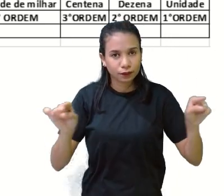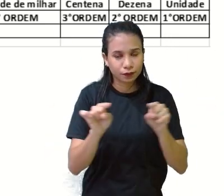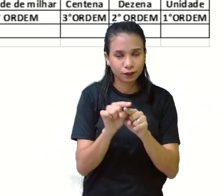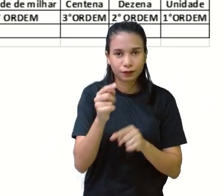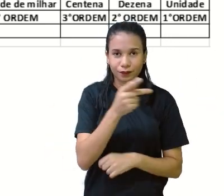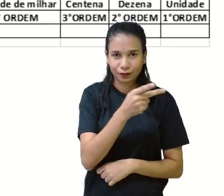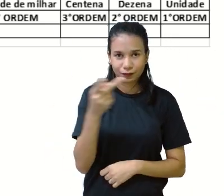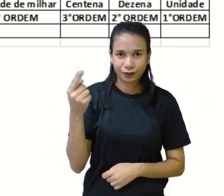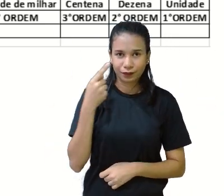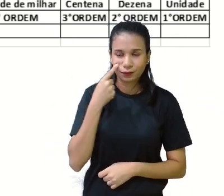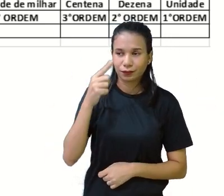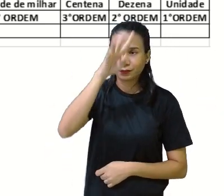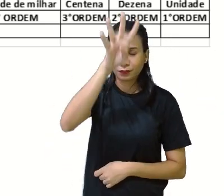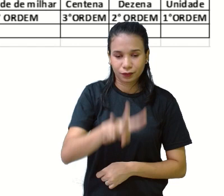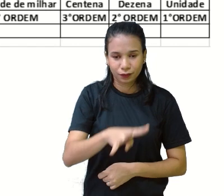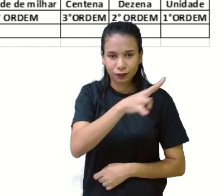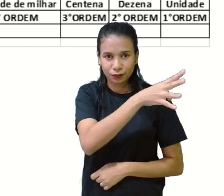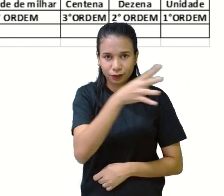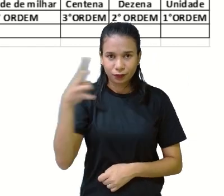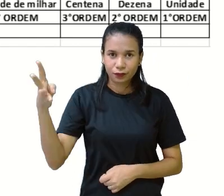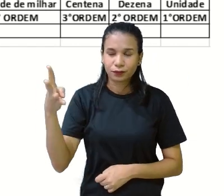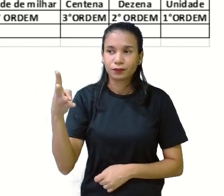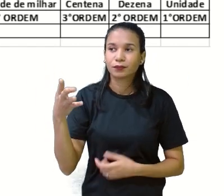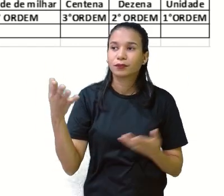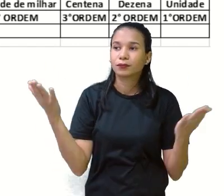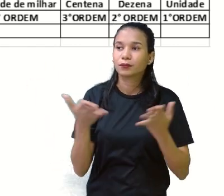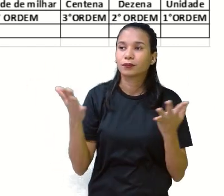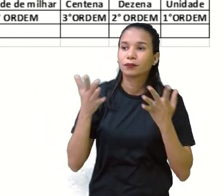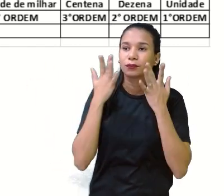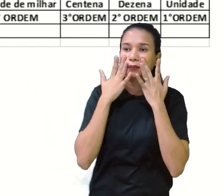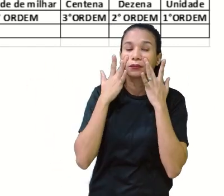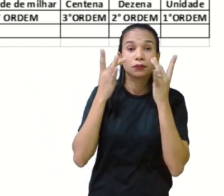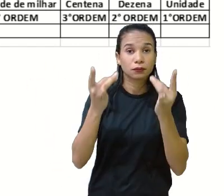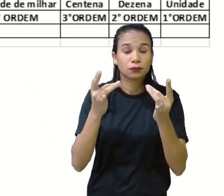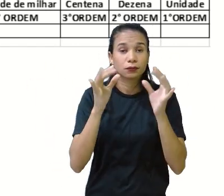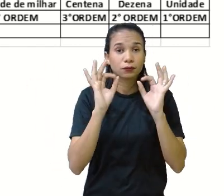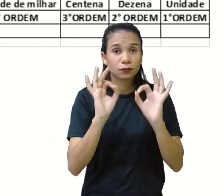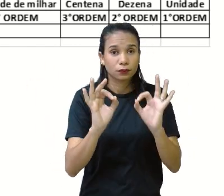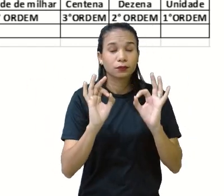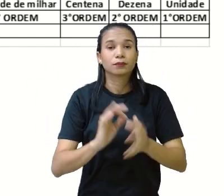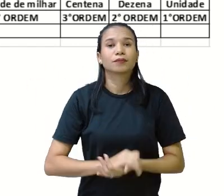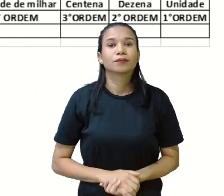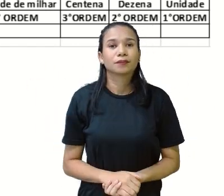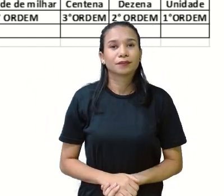vocês. Eu quero que vocês prestem atenção.